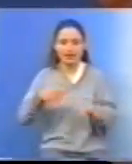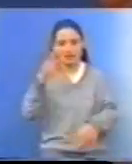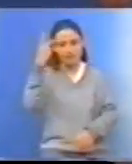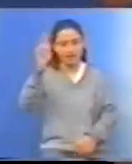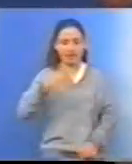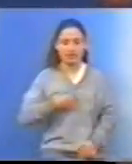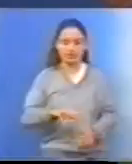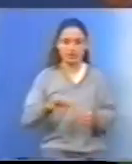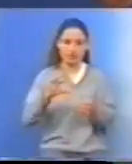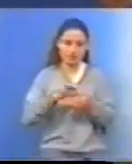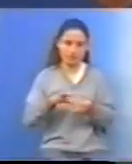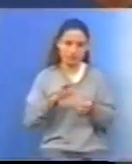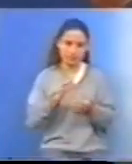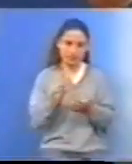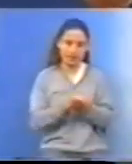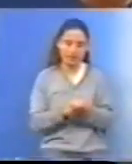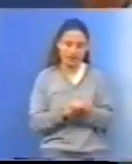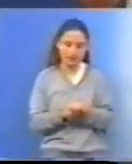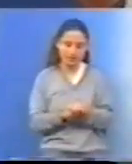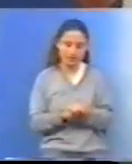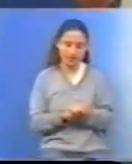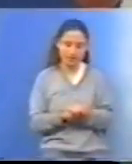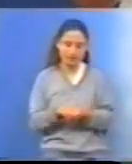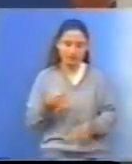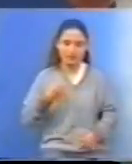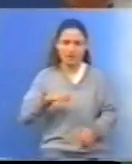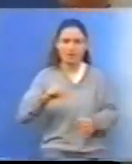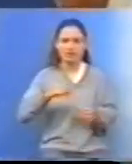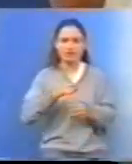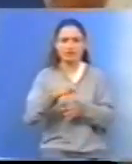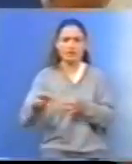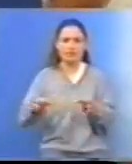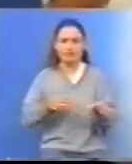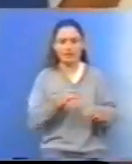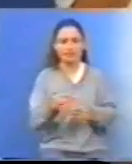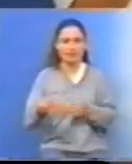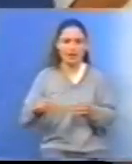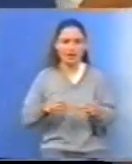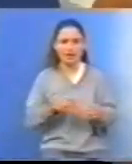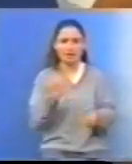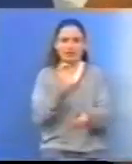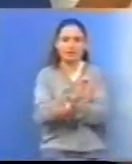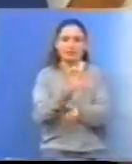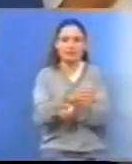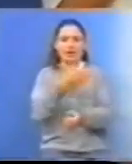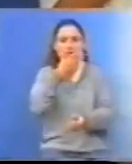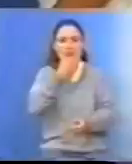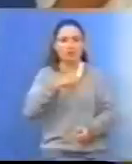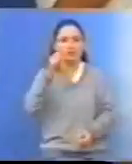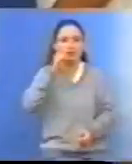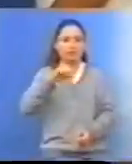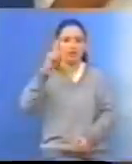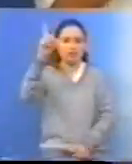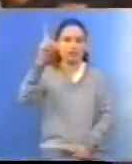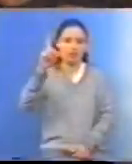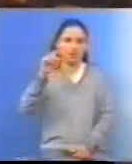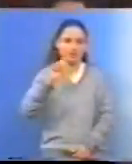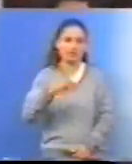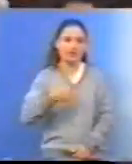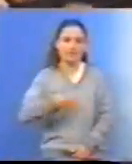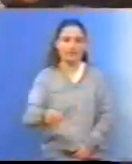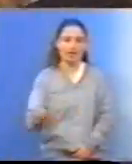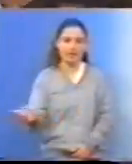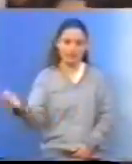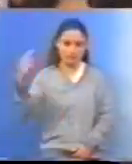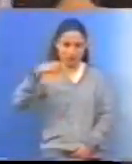valor para quem não arrisca um namoro qualquer, esperando o homem ou a mulher de Deus que vai chegar. Ah, eu acho